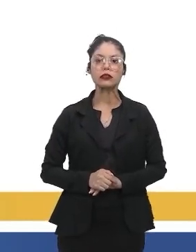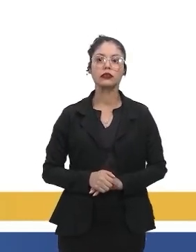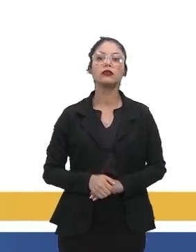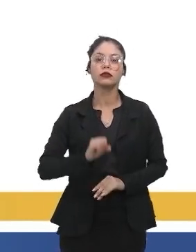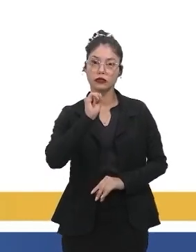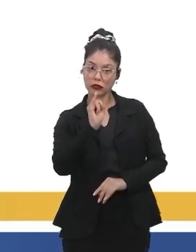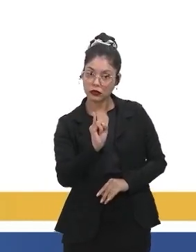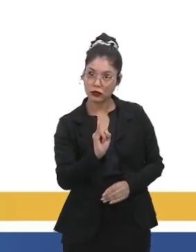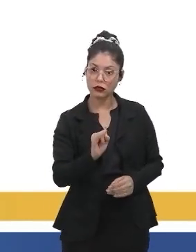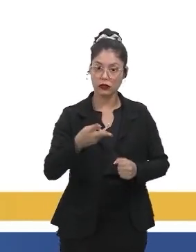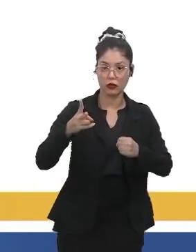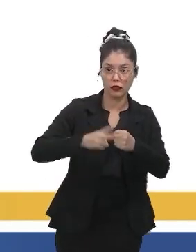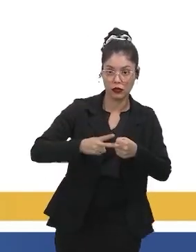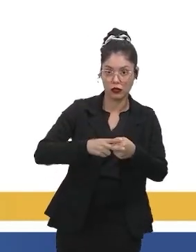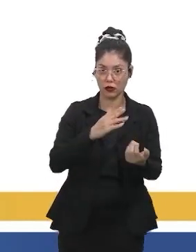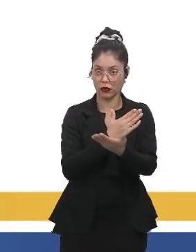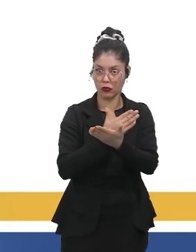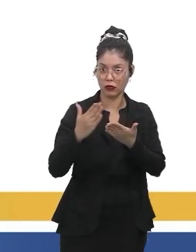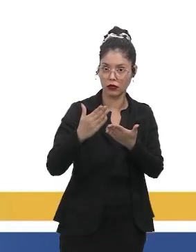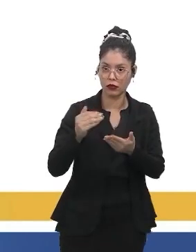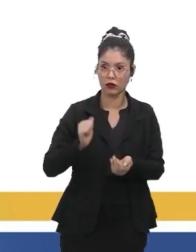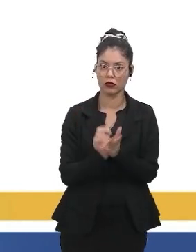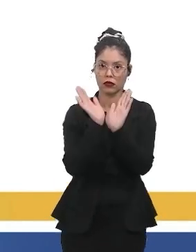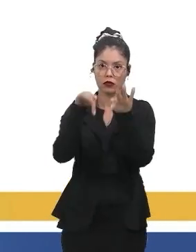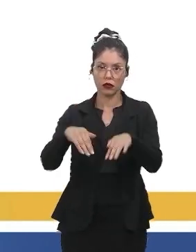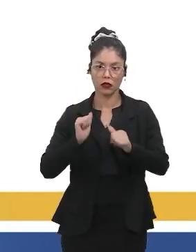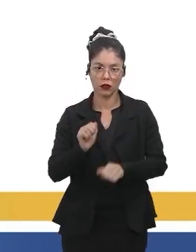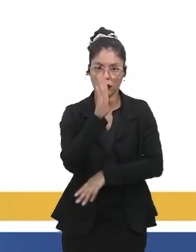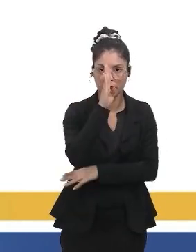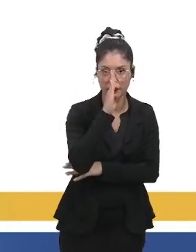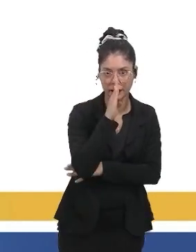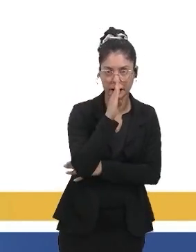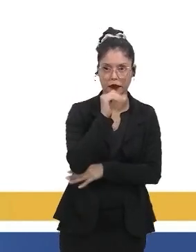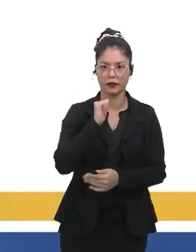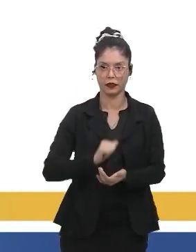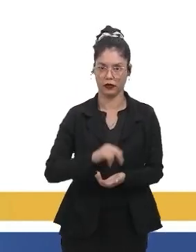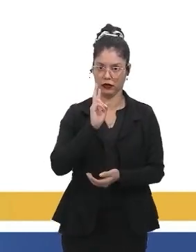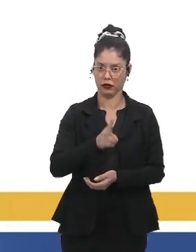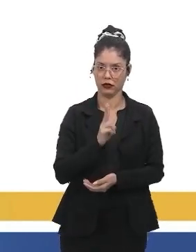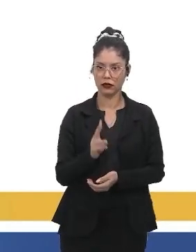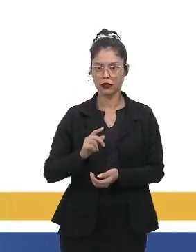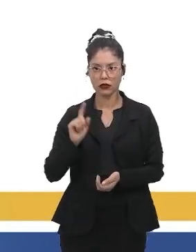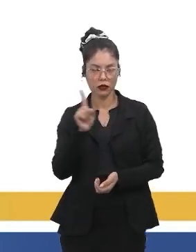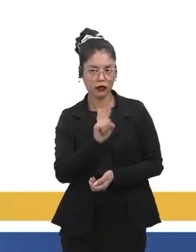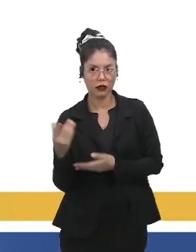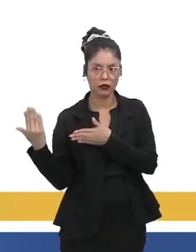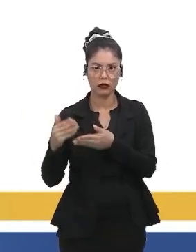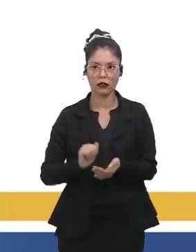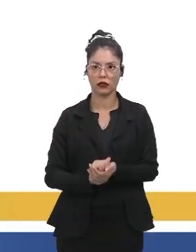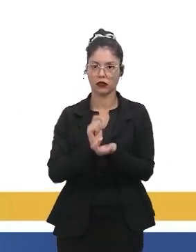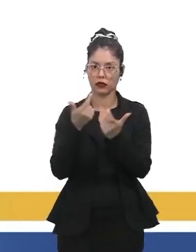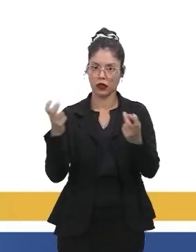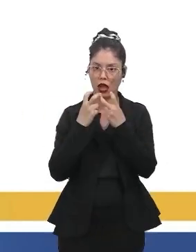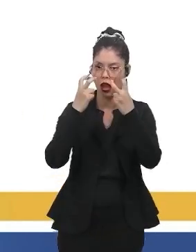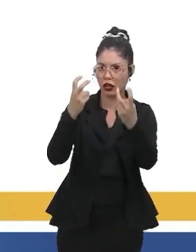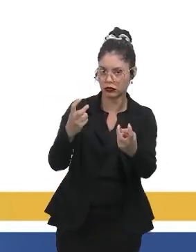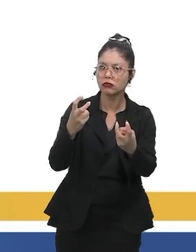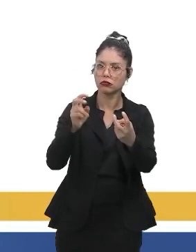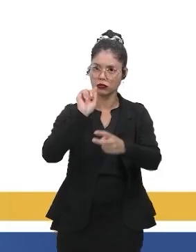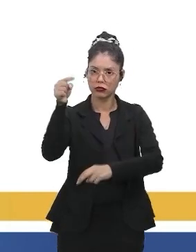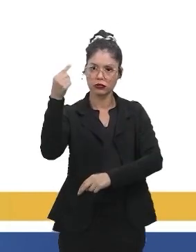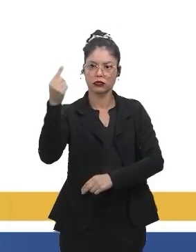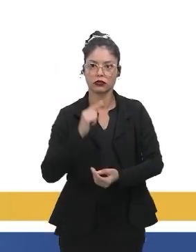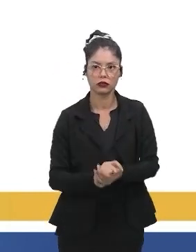Se o princípio é o verbo, o fim pode ser o silenciamento, mesmo que ele seja cheio de gritos